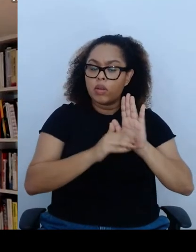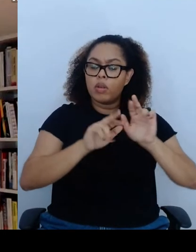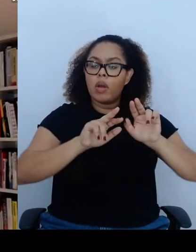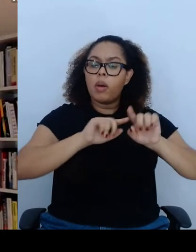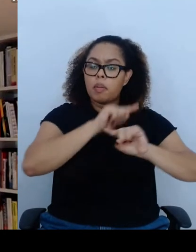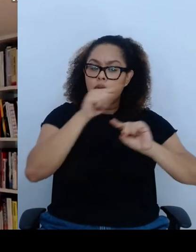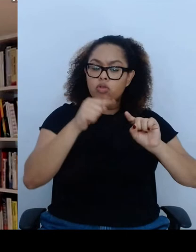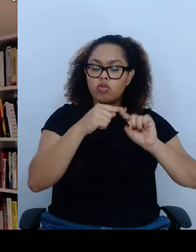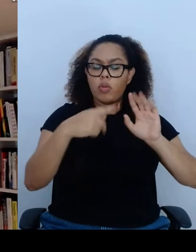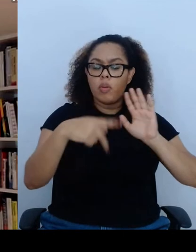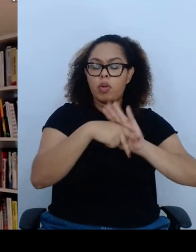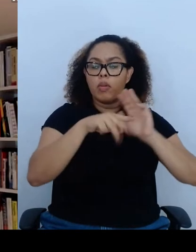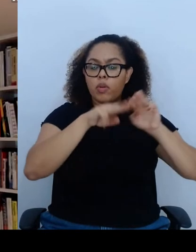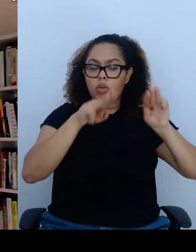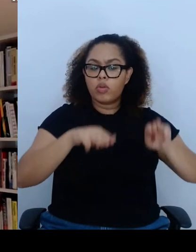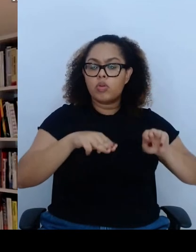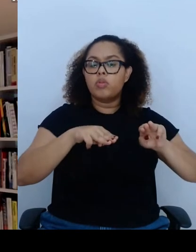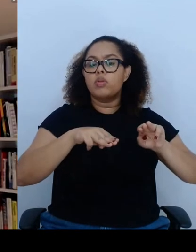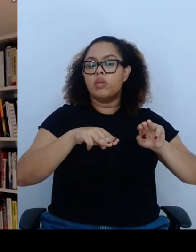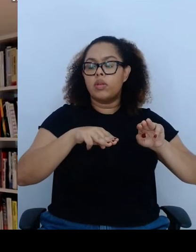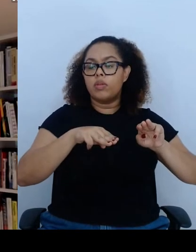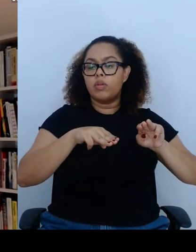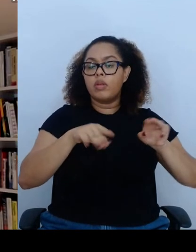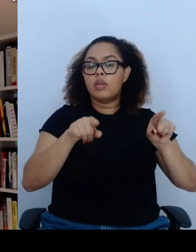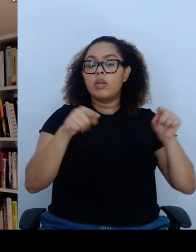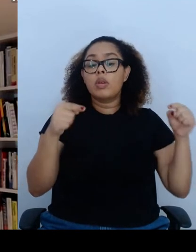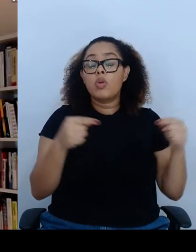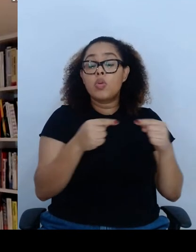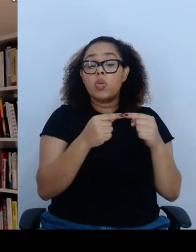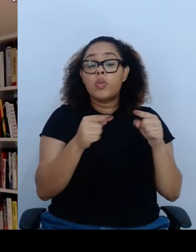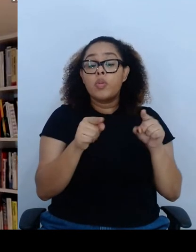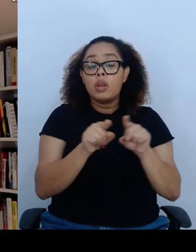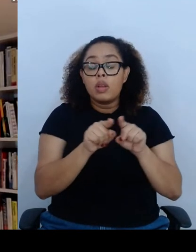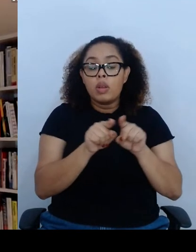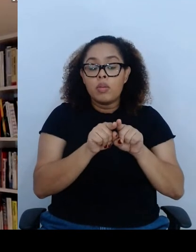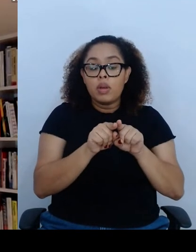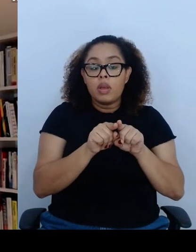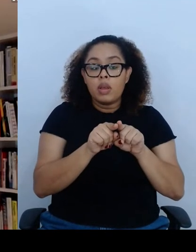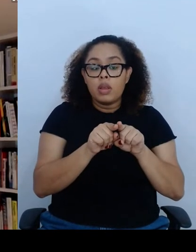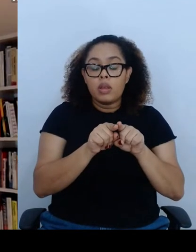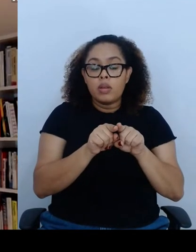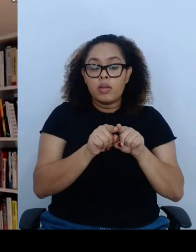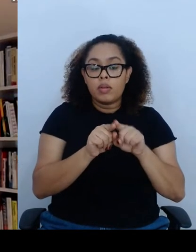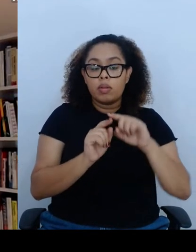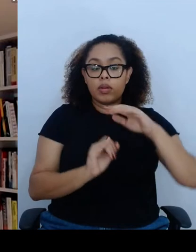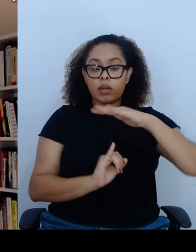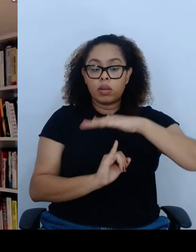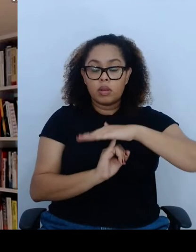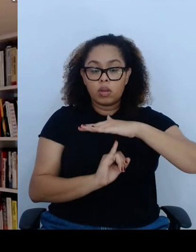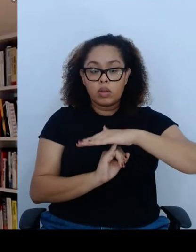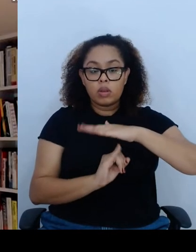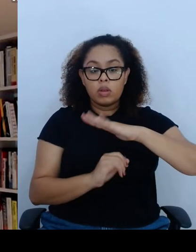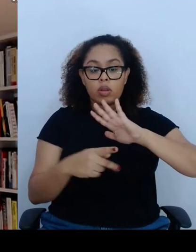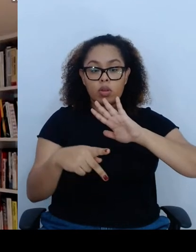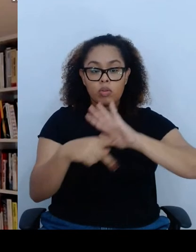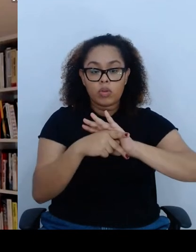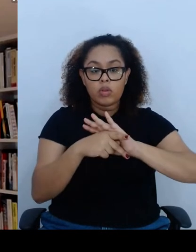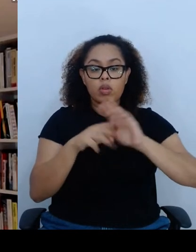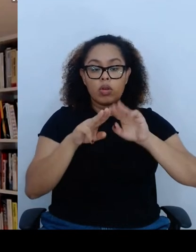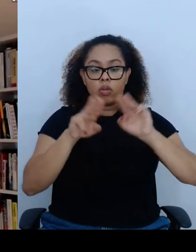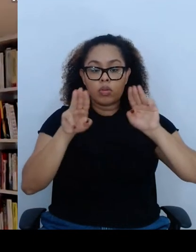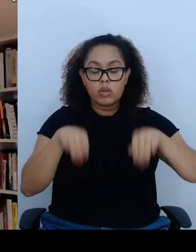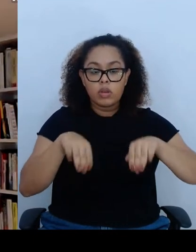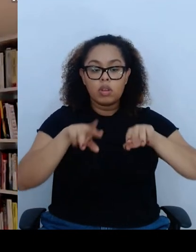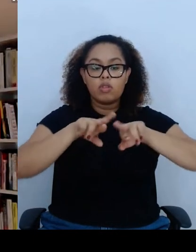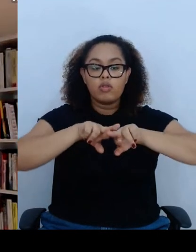Está em sintonia também como com alguma instituição como a própria Museu da diversidade sexual